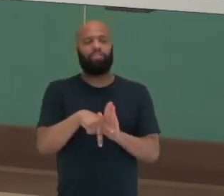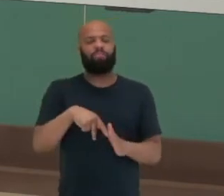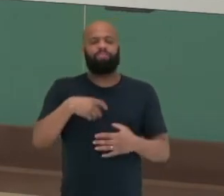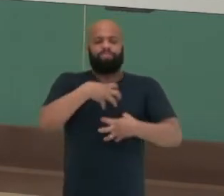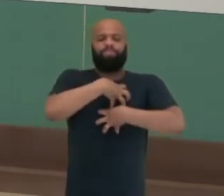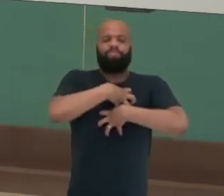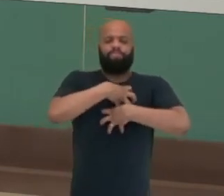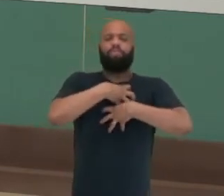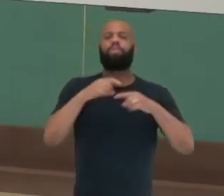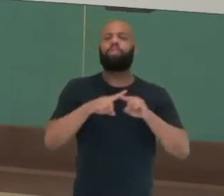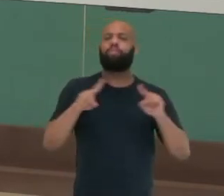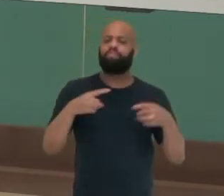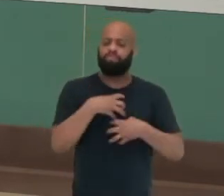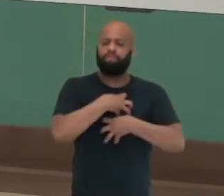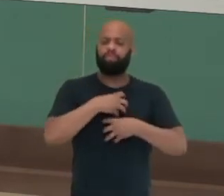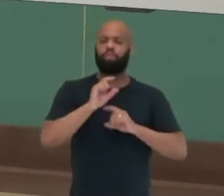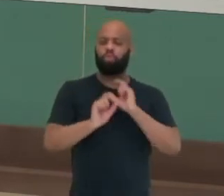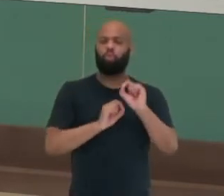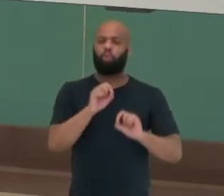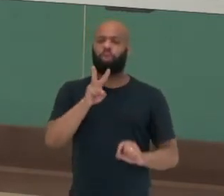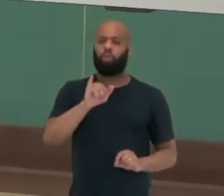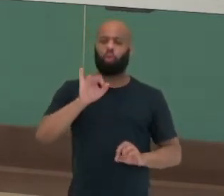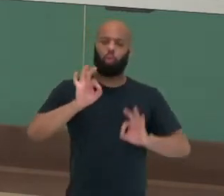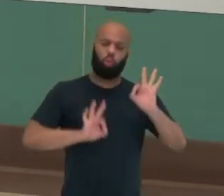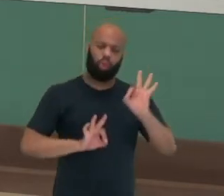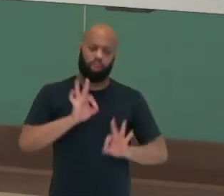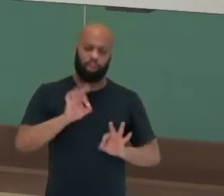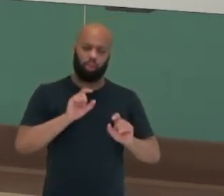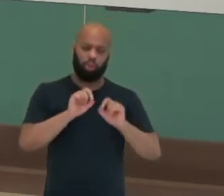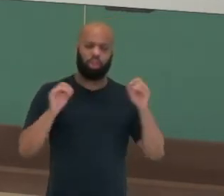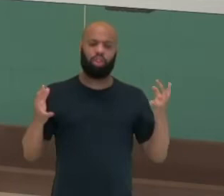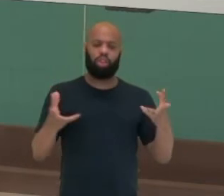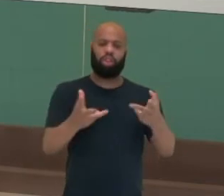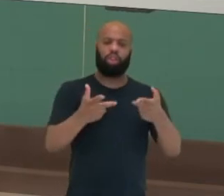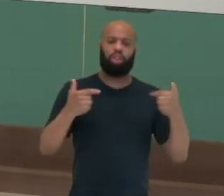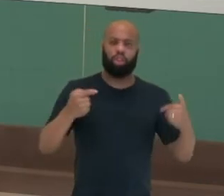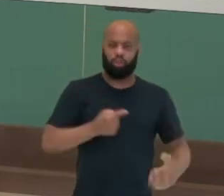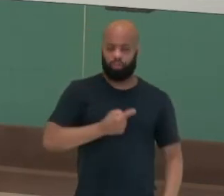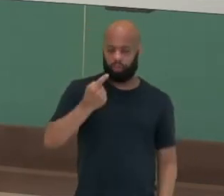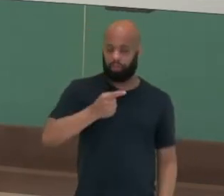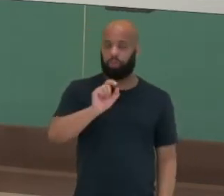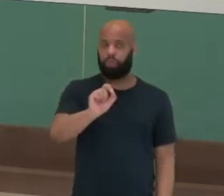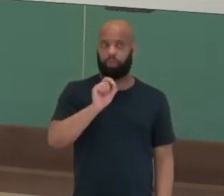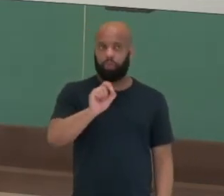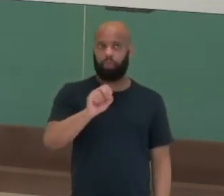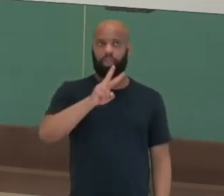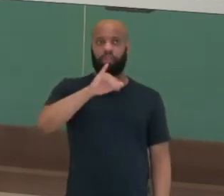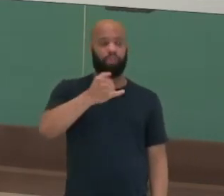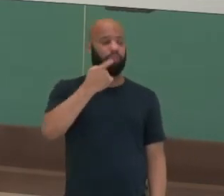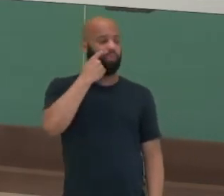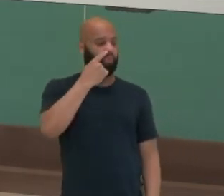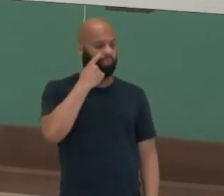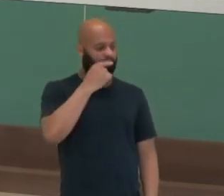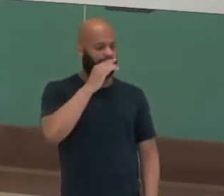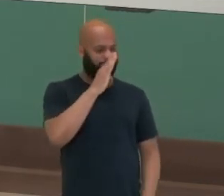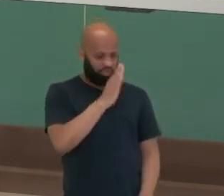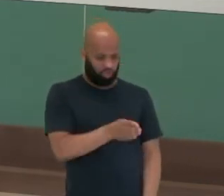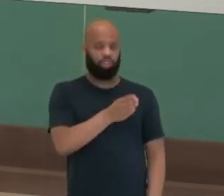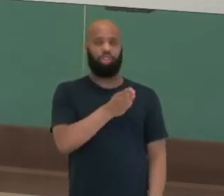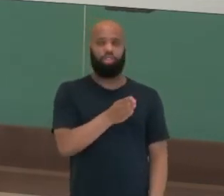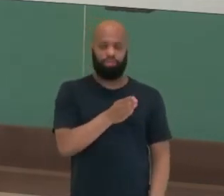a sensação pode ser dividida em qualidades primárias, são aquelas observadas